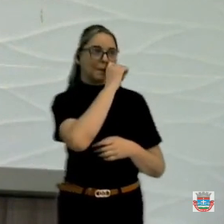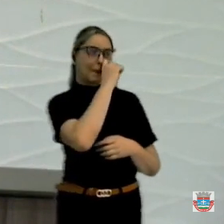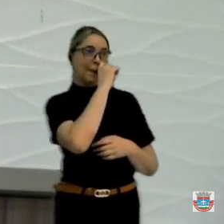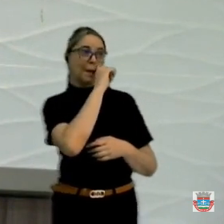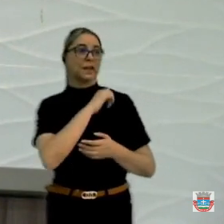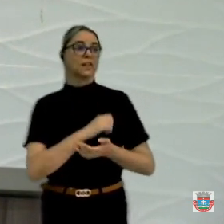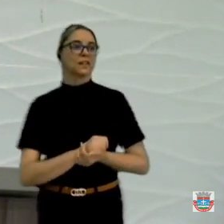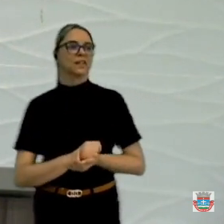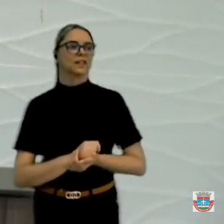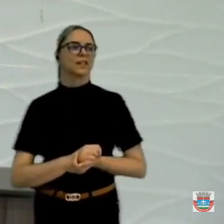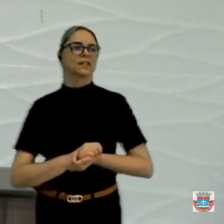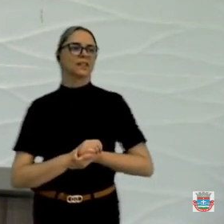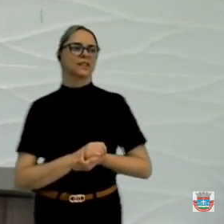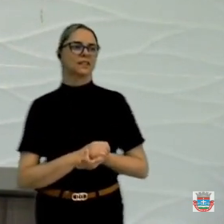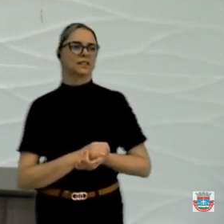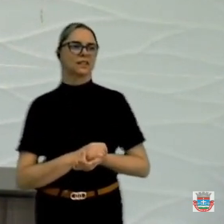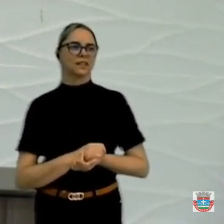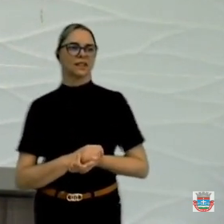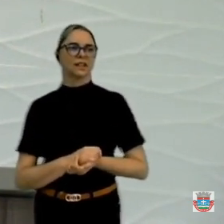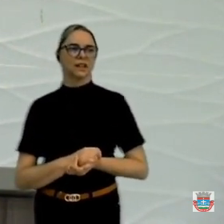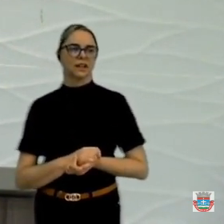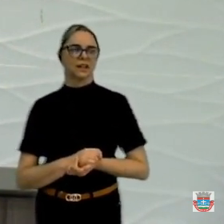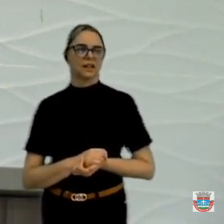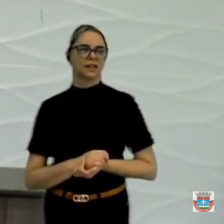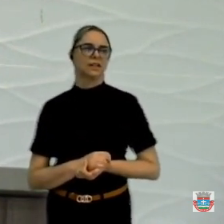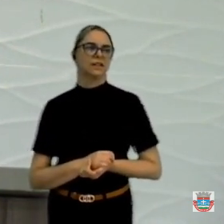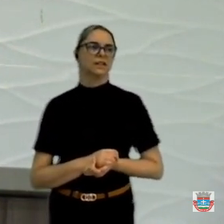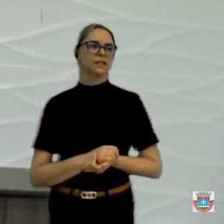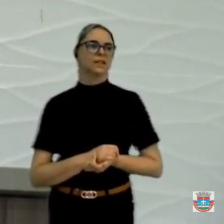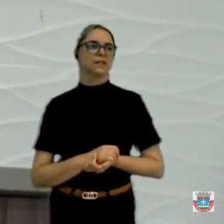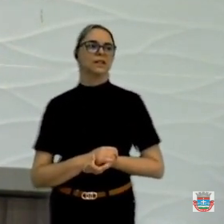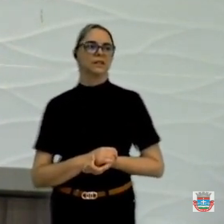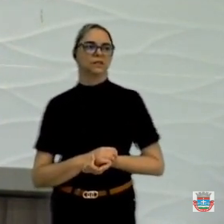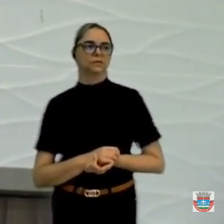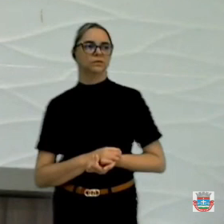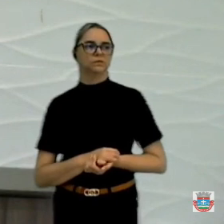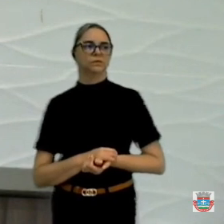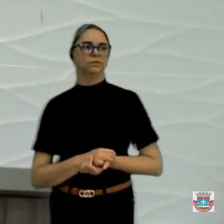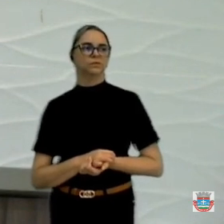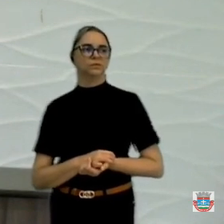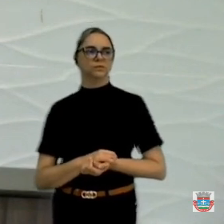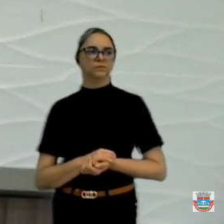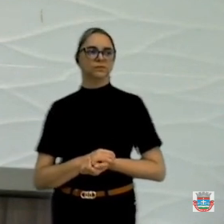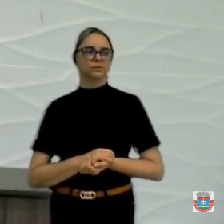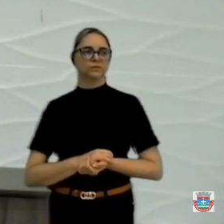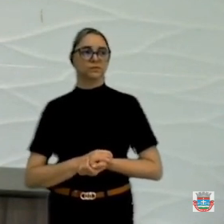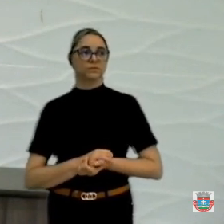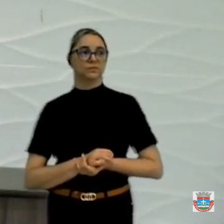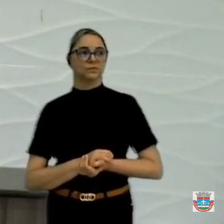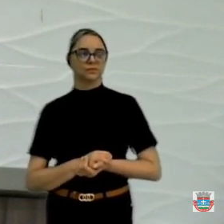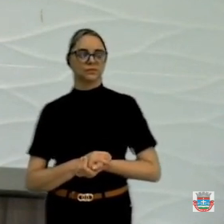os profissionais de apoio, a bate